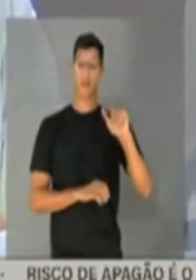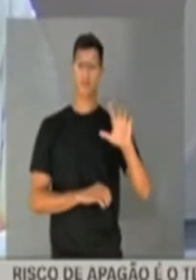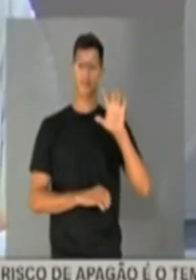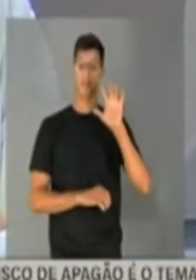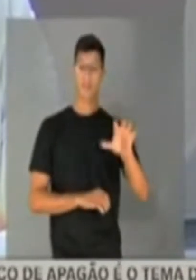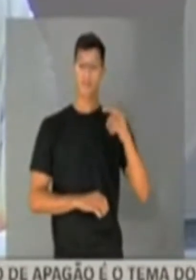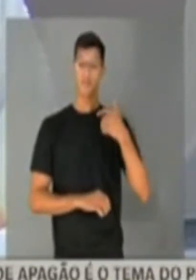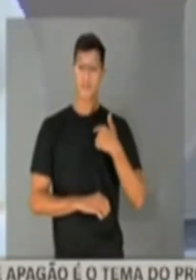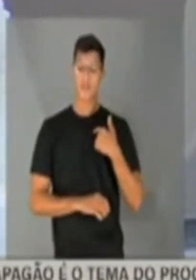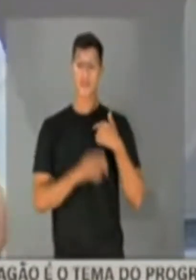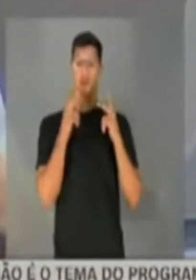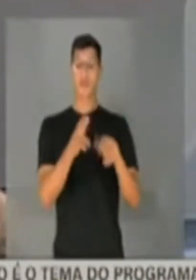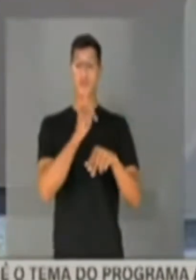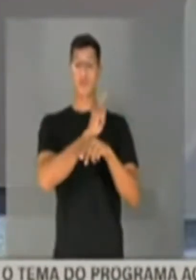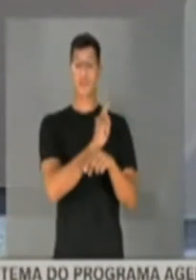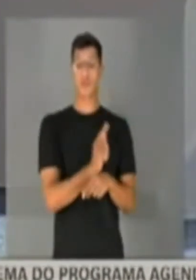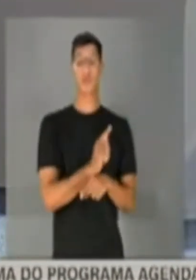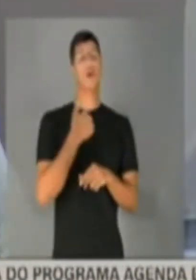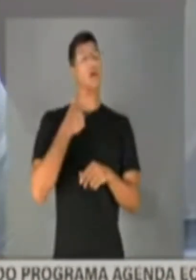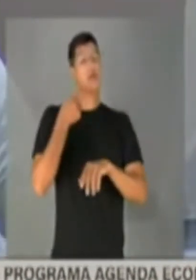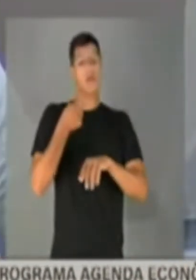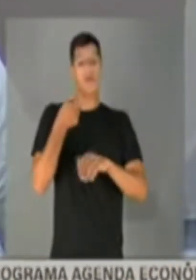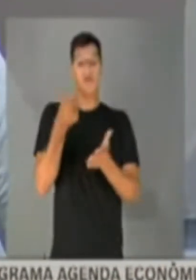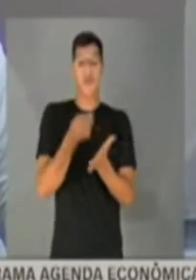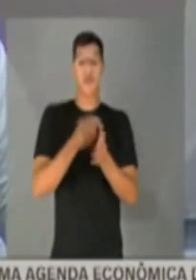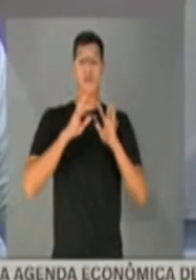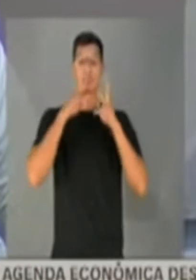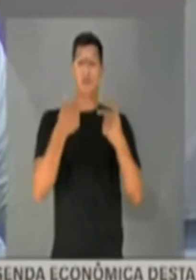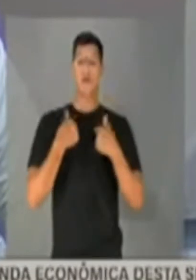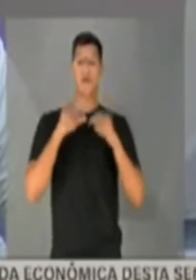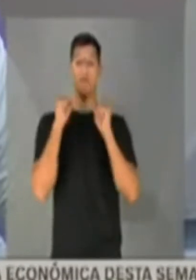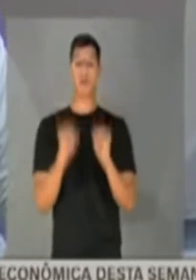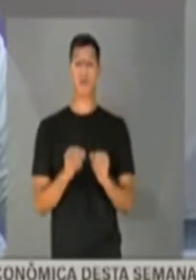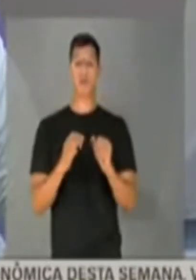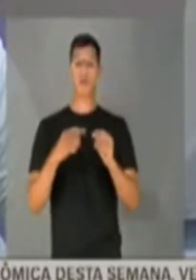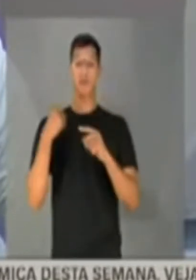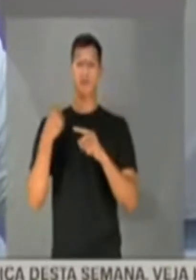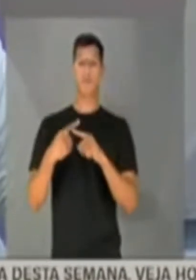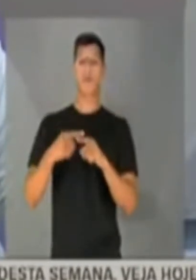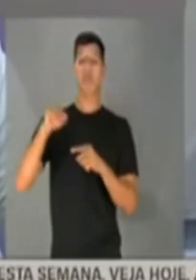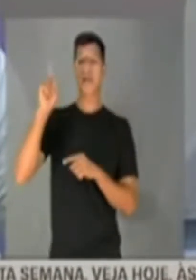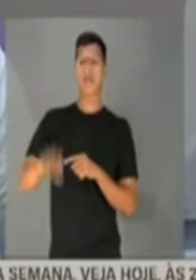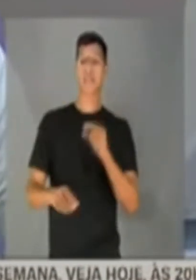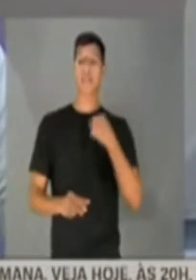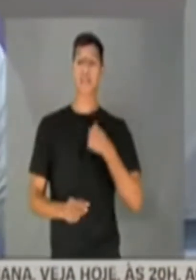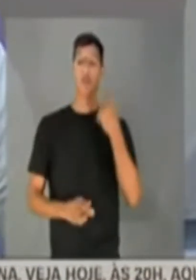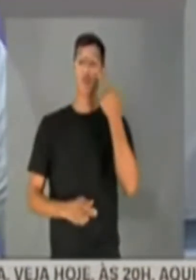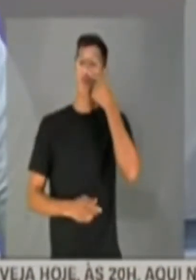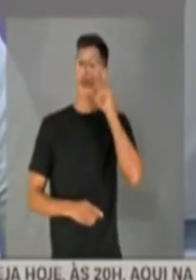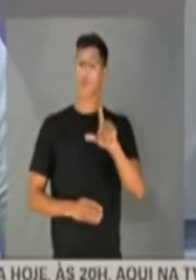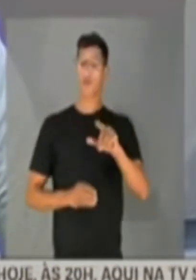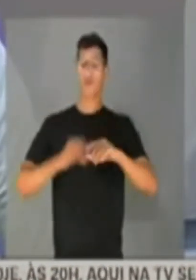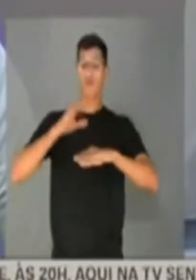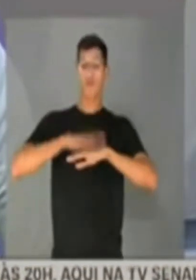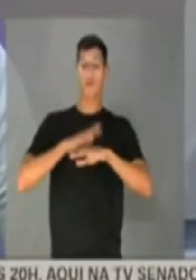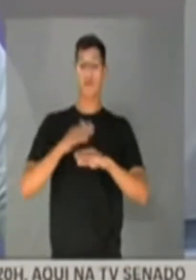fato, eu, enquanto gestor, tomei todas as ações que eu poderia. Por que é que eu não consigo